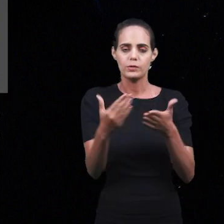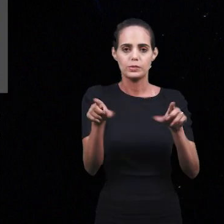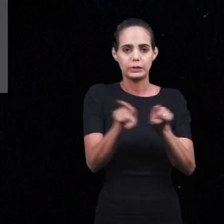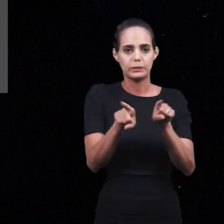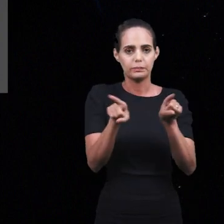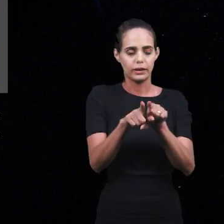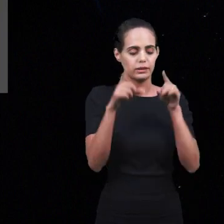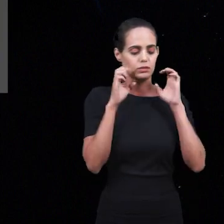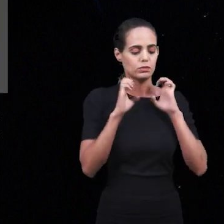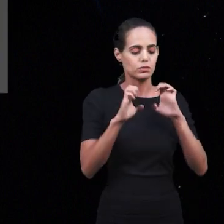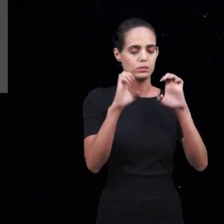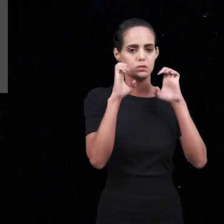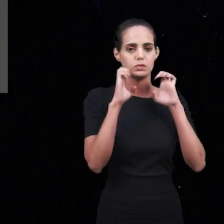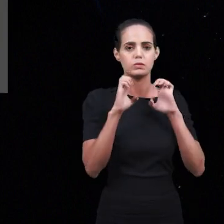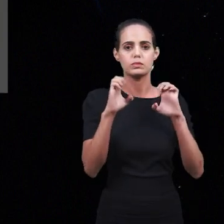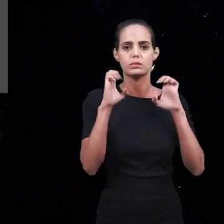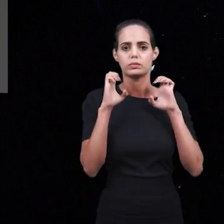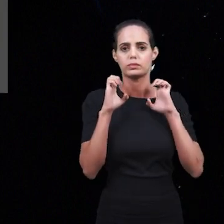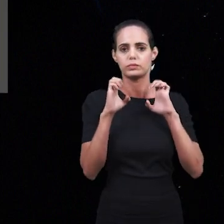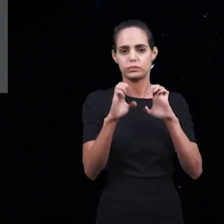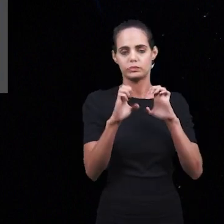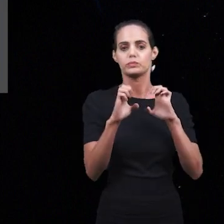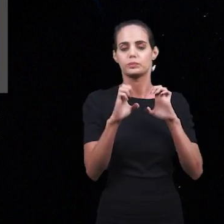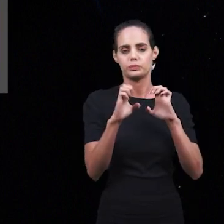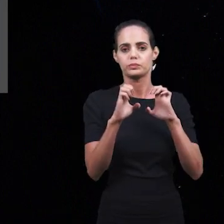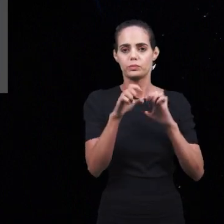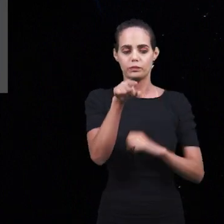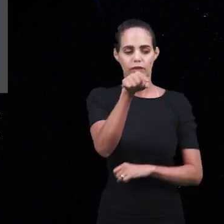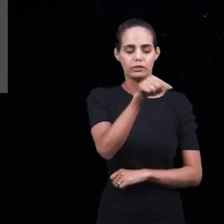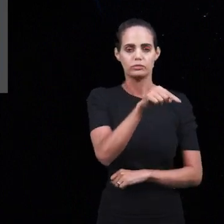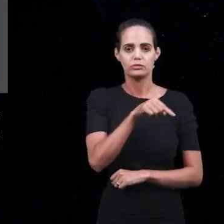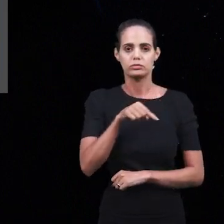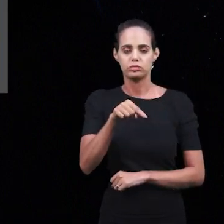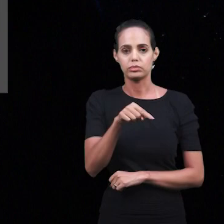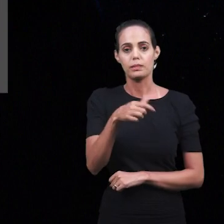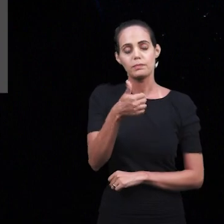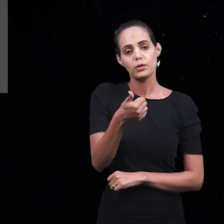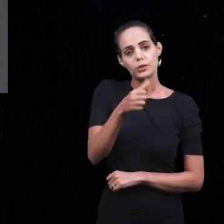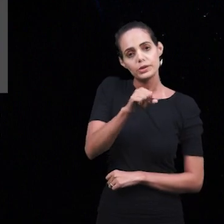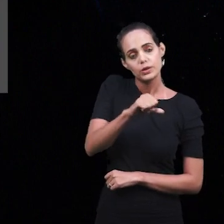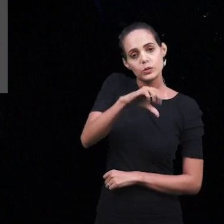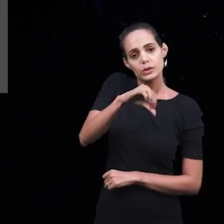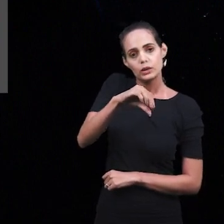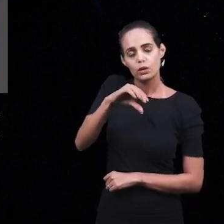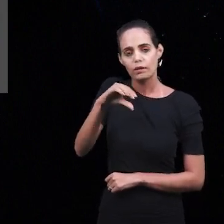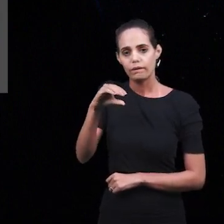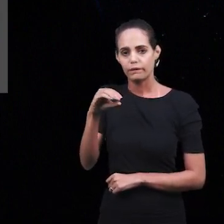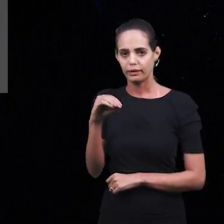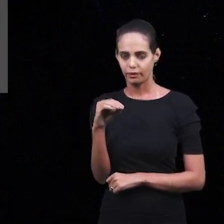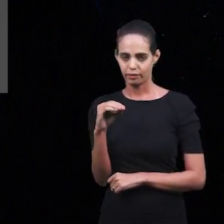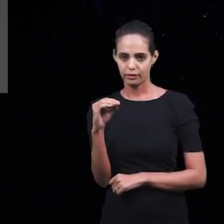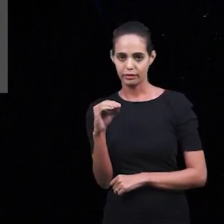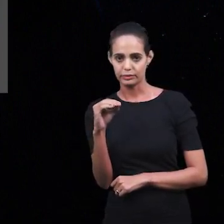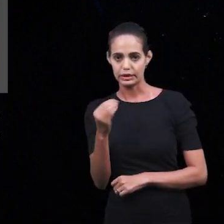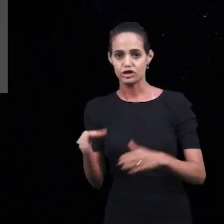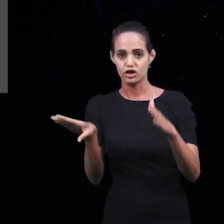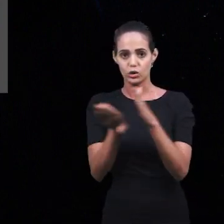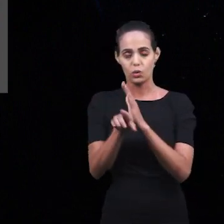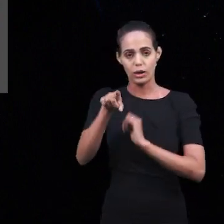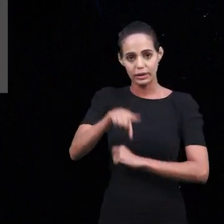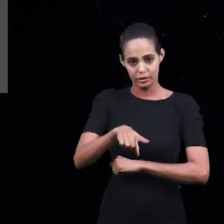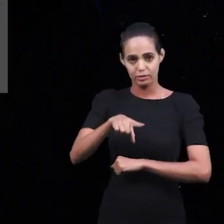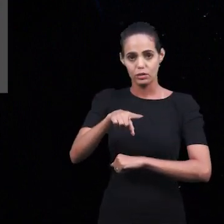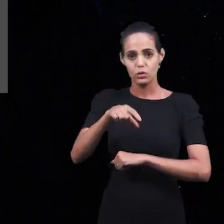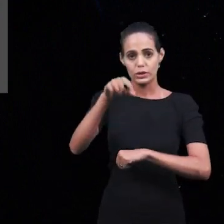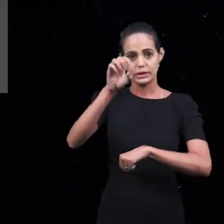concentrações evangelísticas de Dwight Lyman Moody e Ira David Sankey. Em 1890, chegou ao Rio de Janeiro